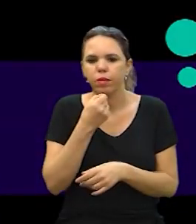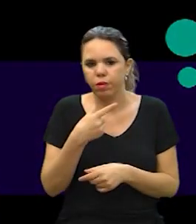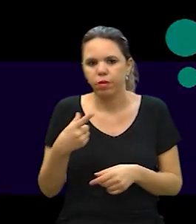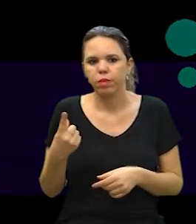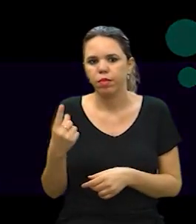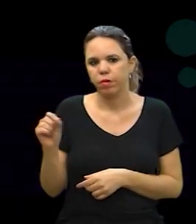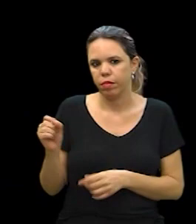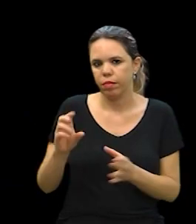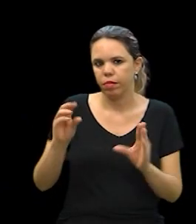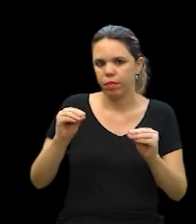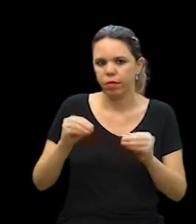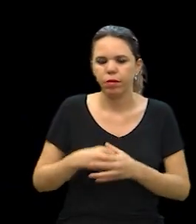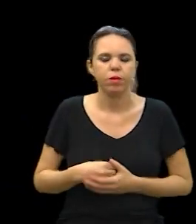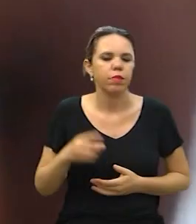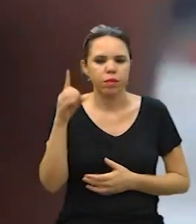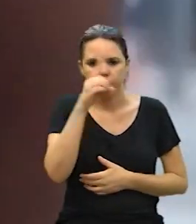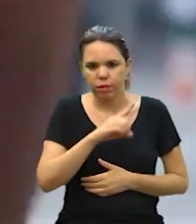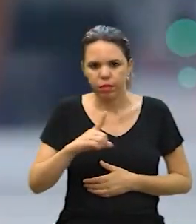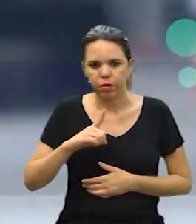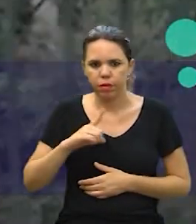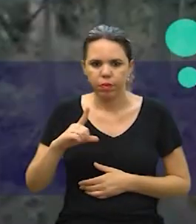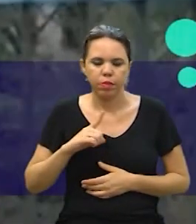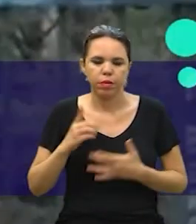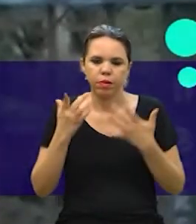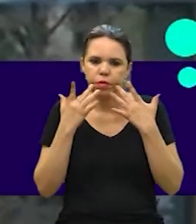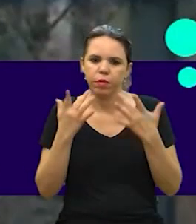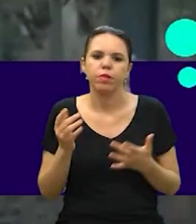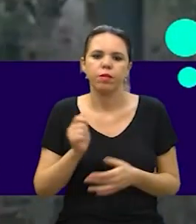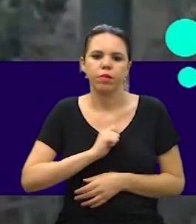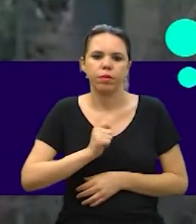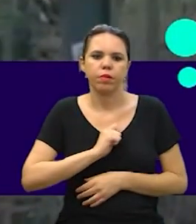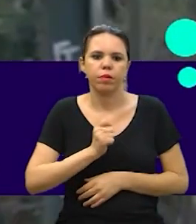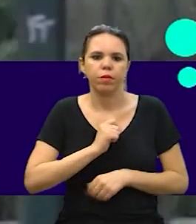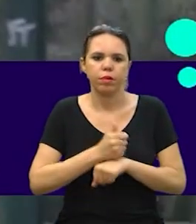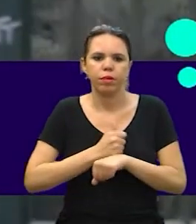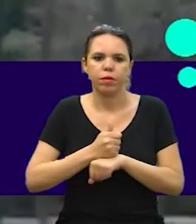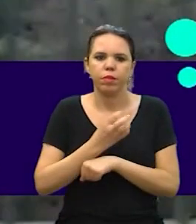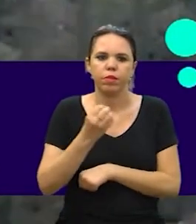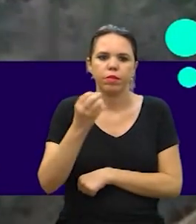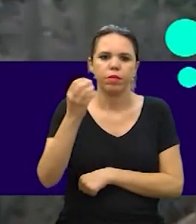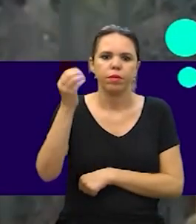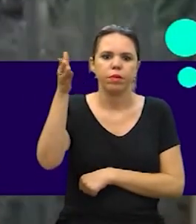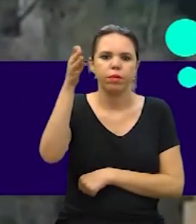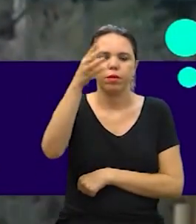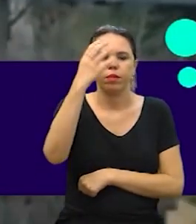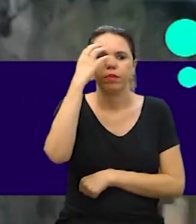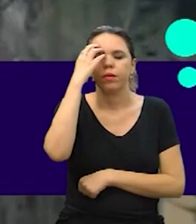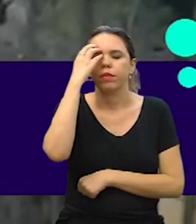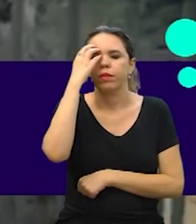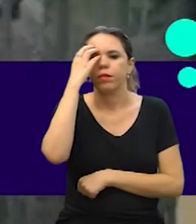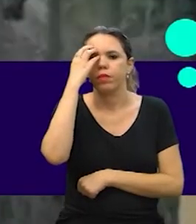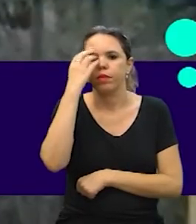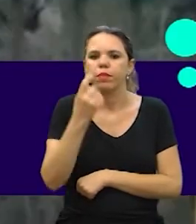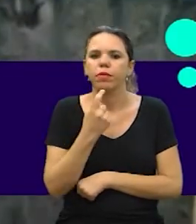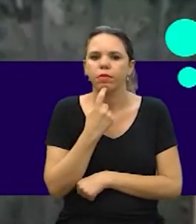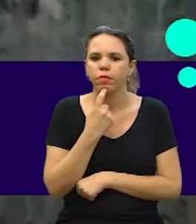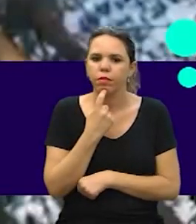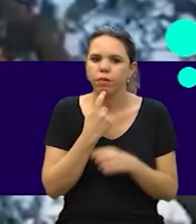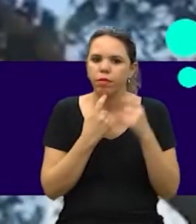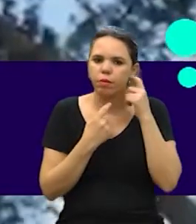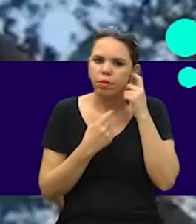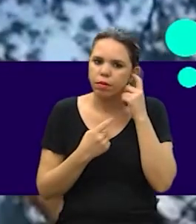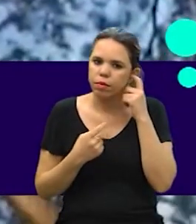A comédia será às 10 da noite. Domingo tem o espetáculo O Antropólogo Viajante, na Concha Acústica do Taquaral,